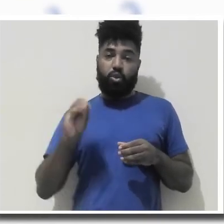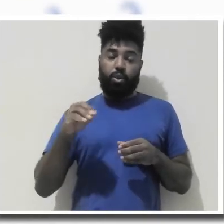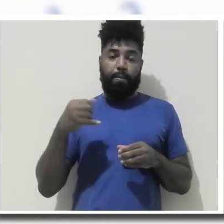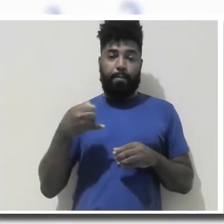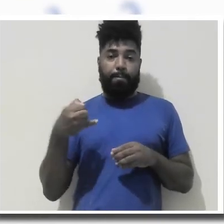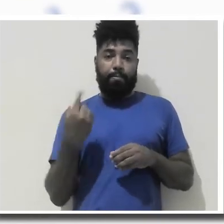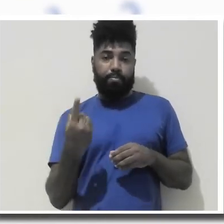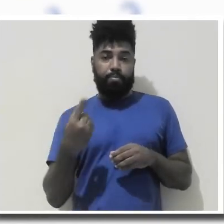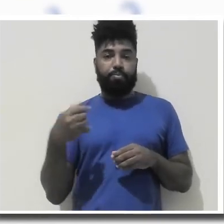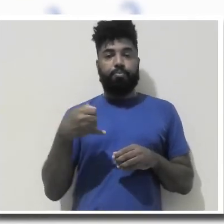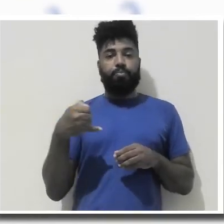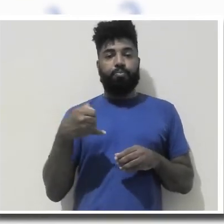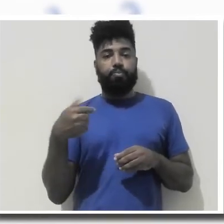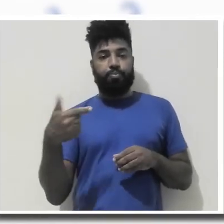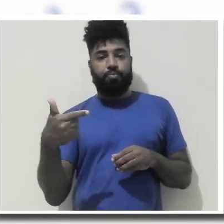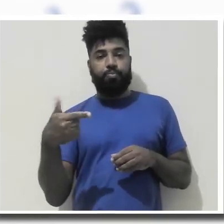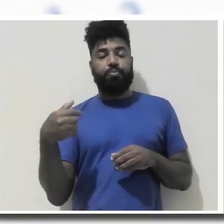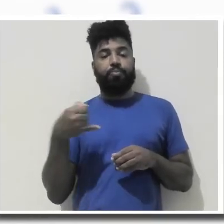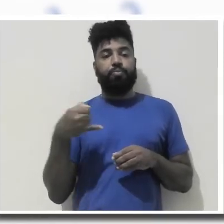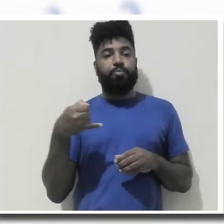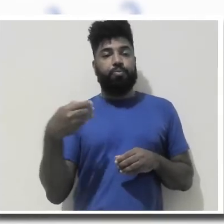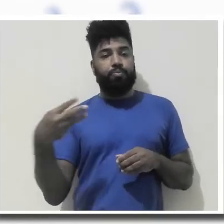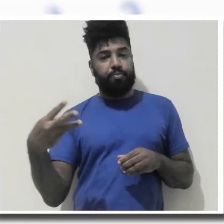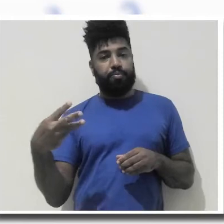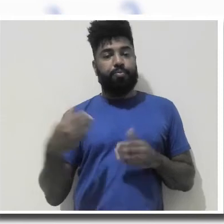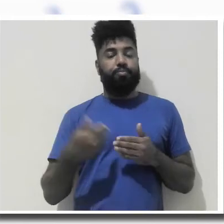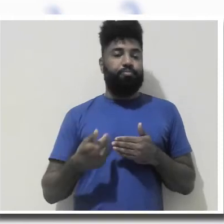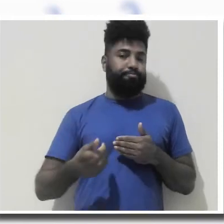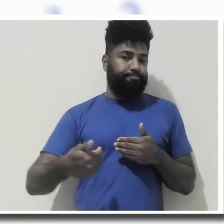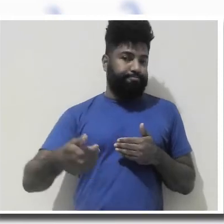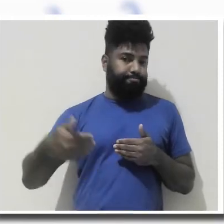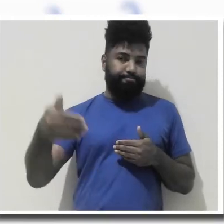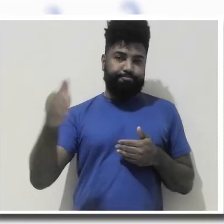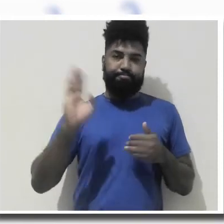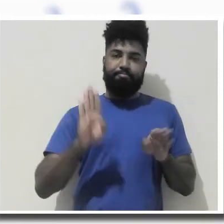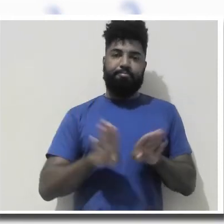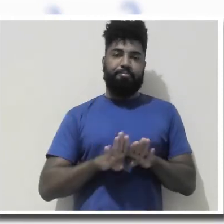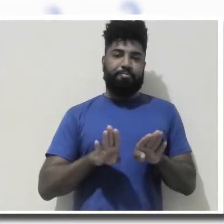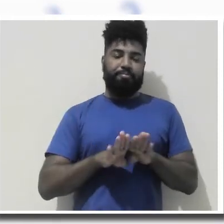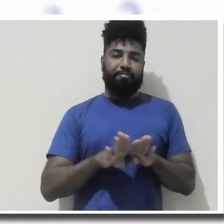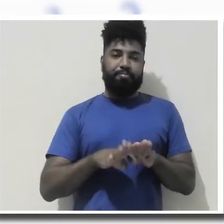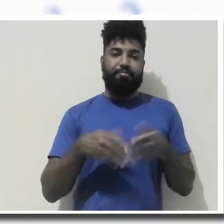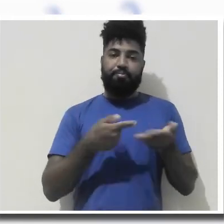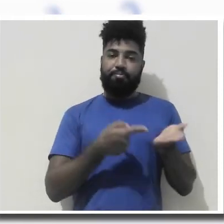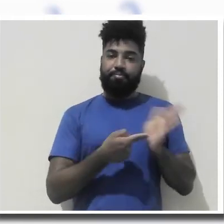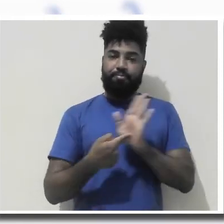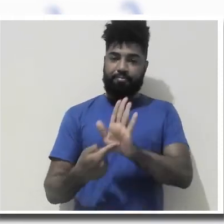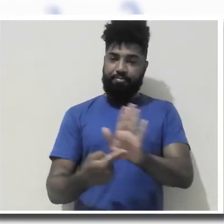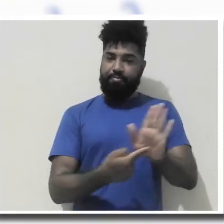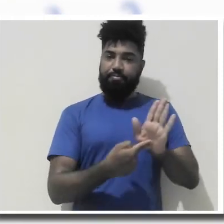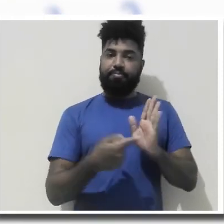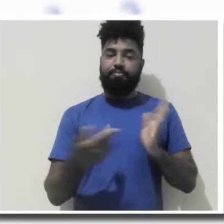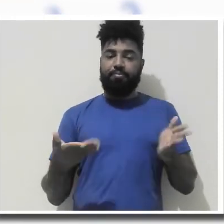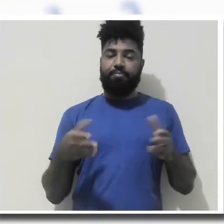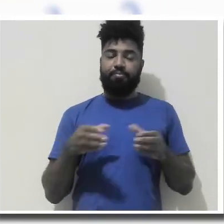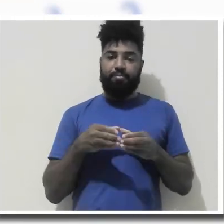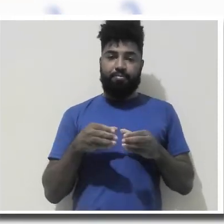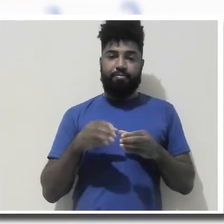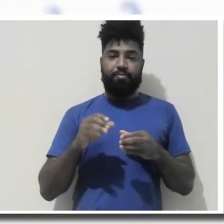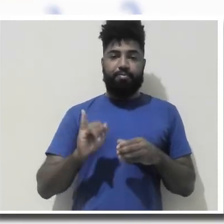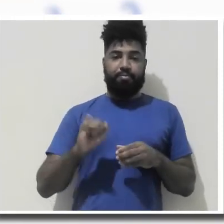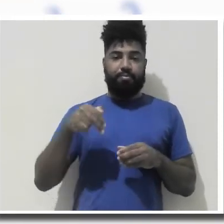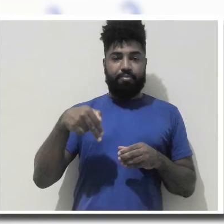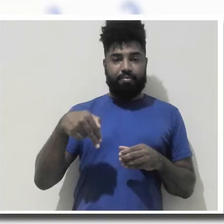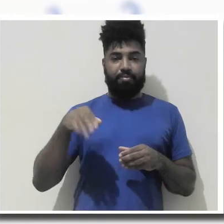menos 2, menos 3 e assim sucessivamente. Tá? Então temos aí a representação do conjunto